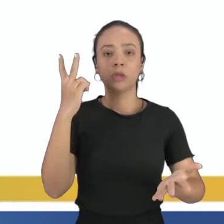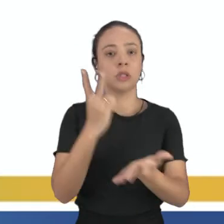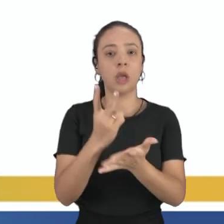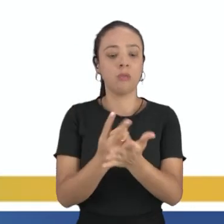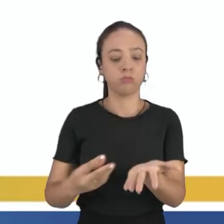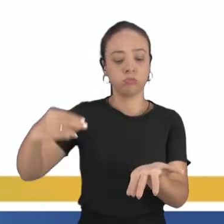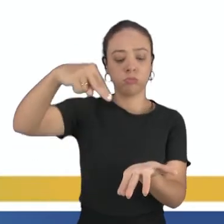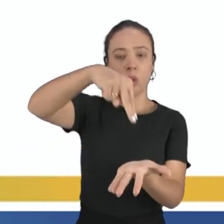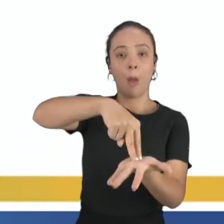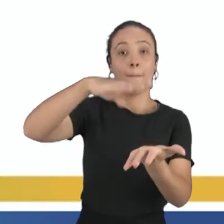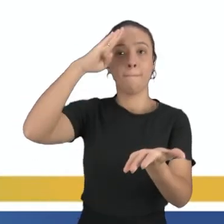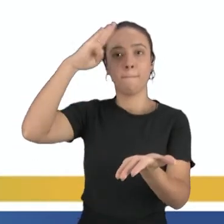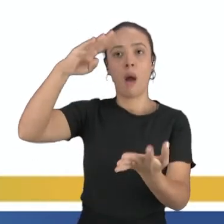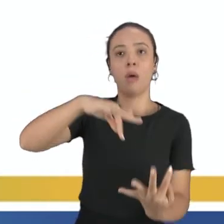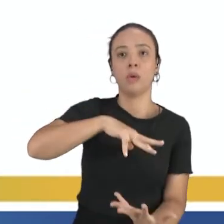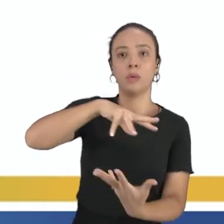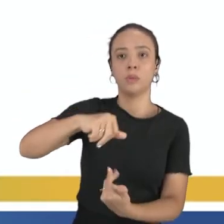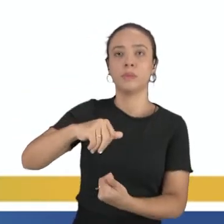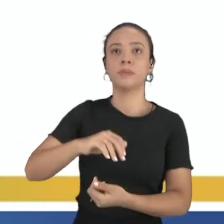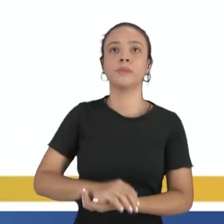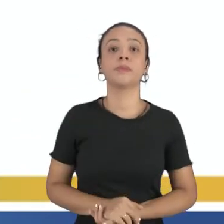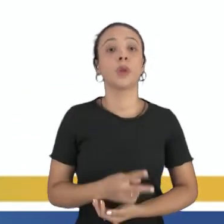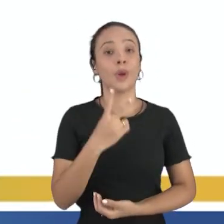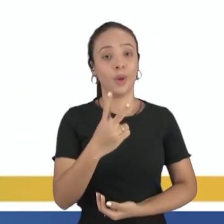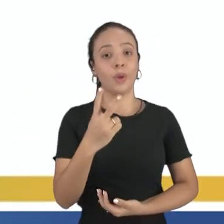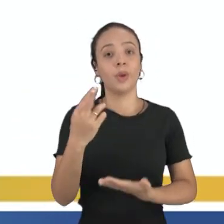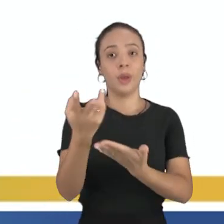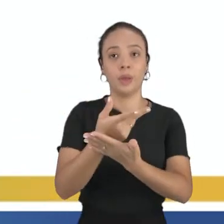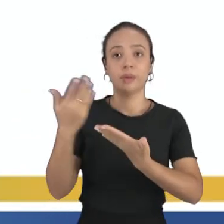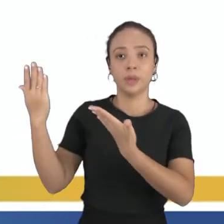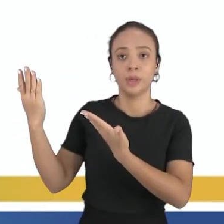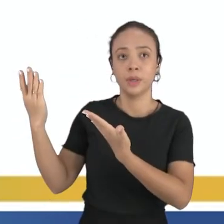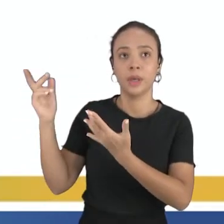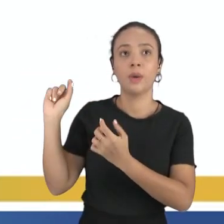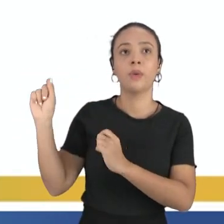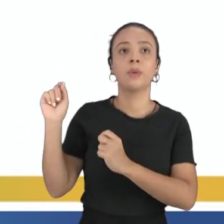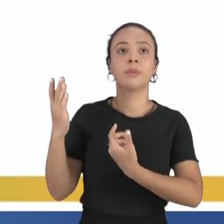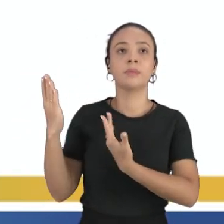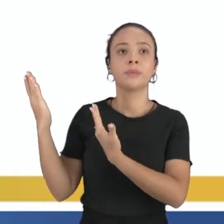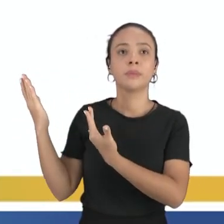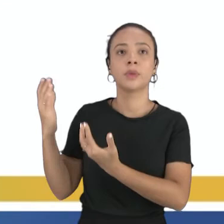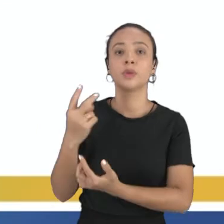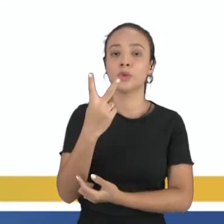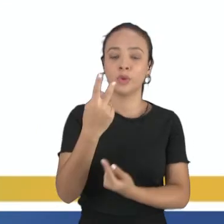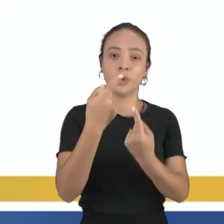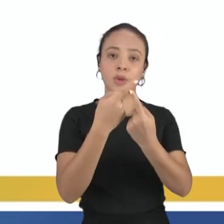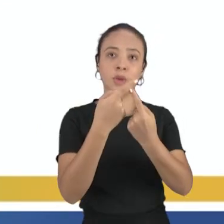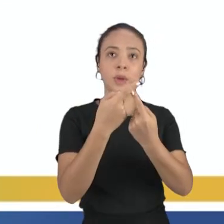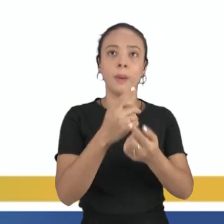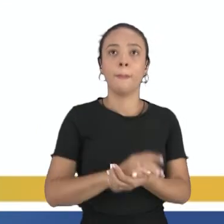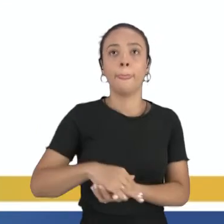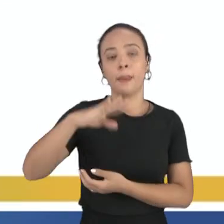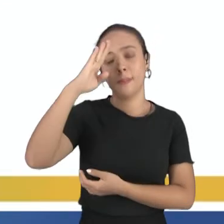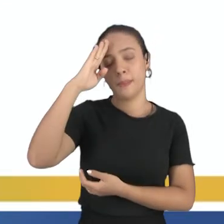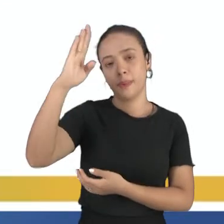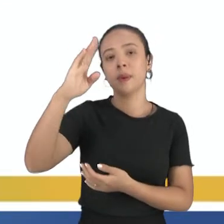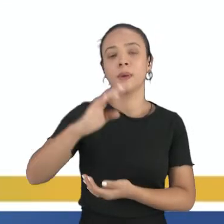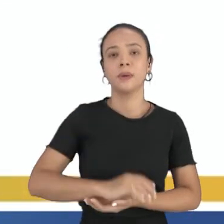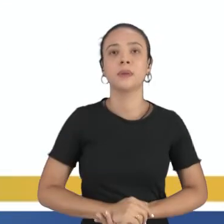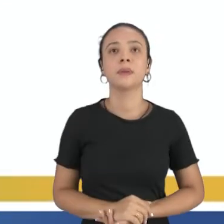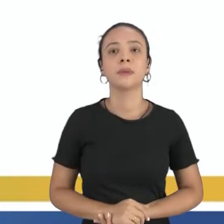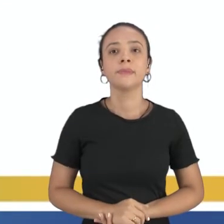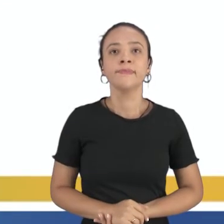universo. Duas obras que representam muito bem esse período é A Criação de Adão, de Michelangelo, e Mona Lisa, de Leonardo